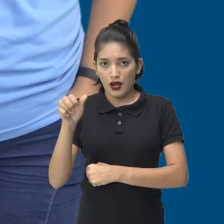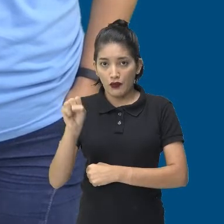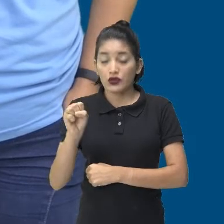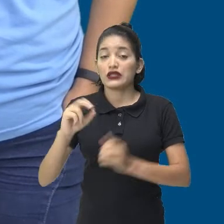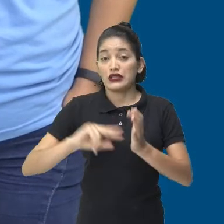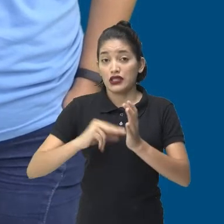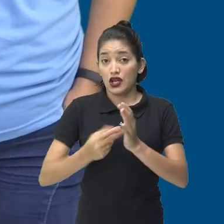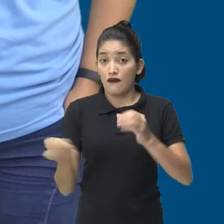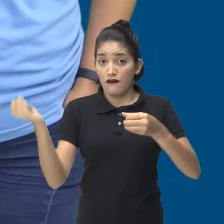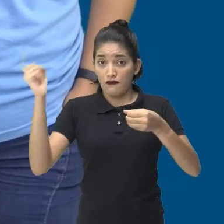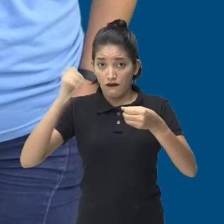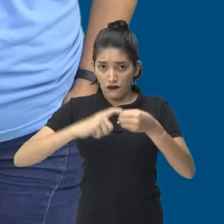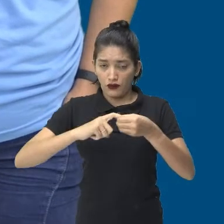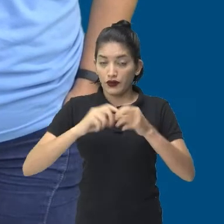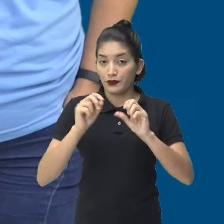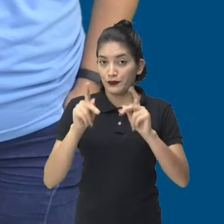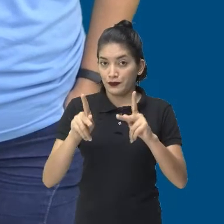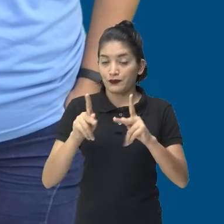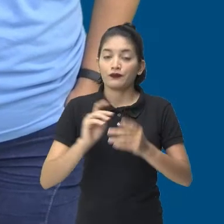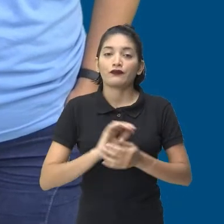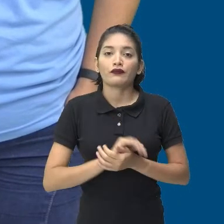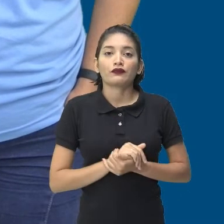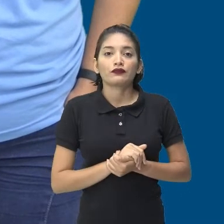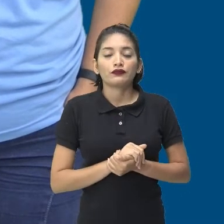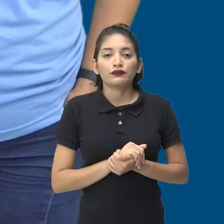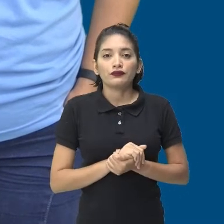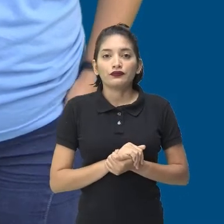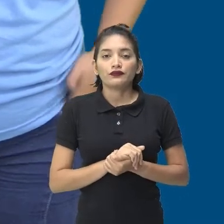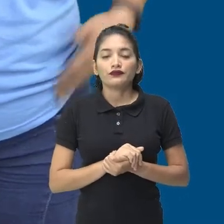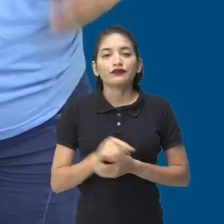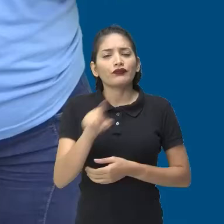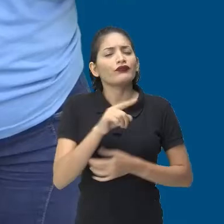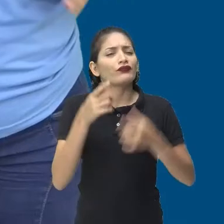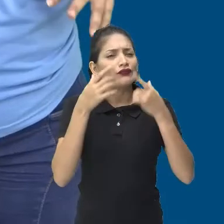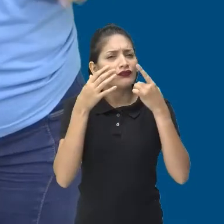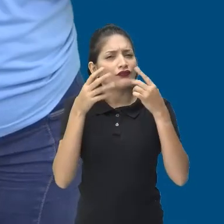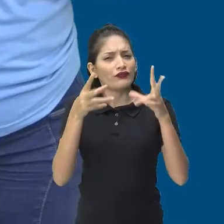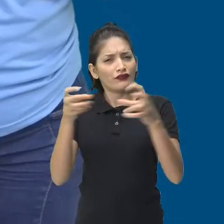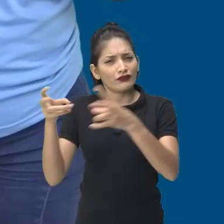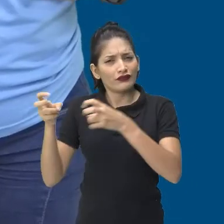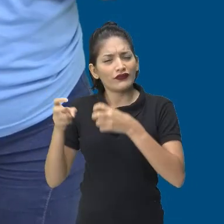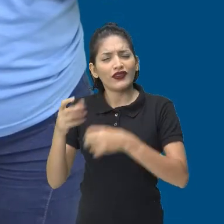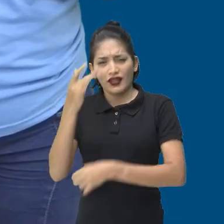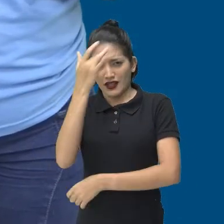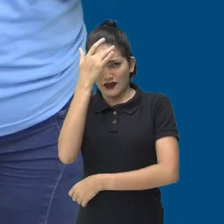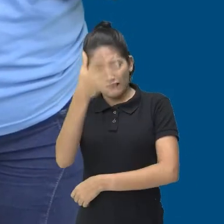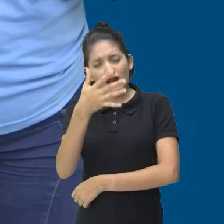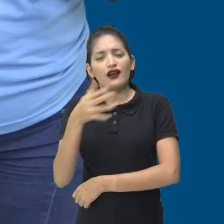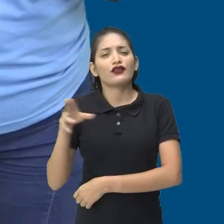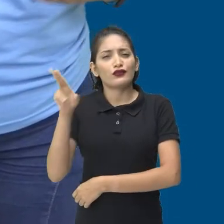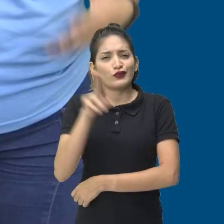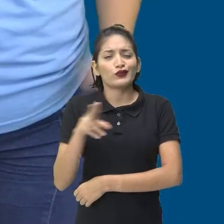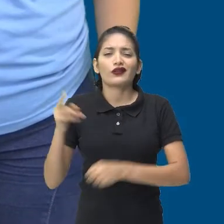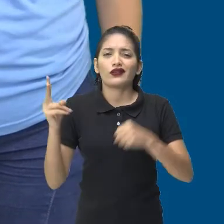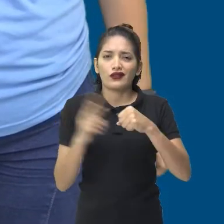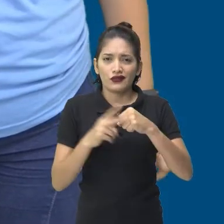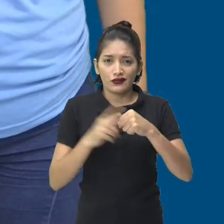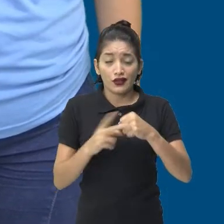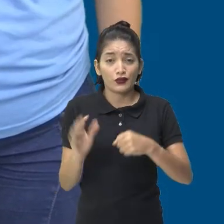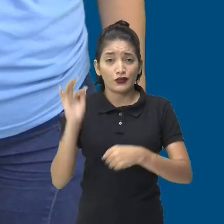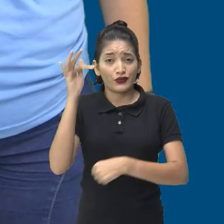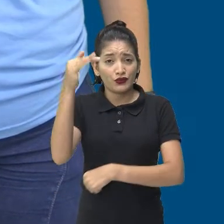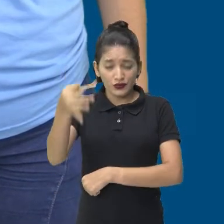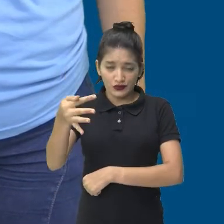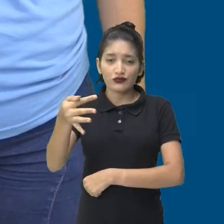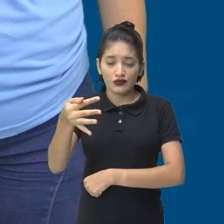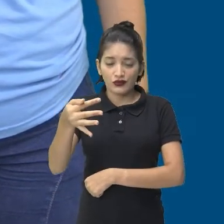no futuro imperfeito, tá certo? Então, para você observar que é bem fácil a gente utilizar verbos no